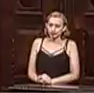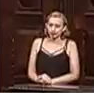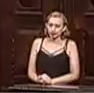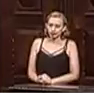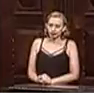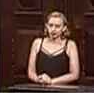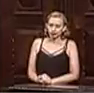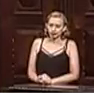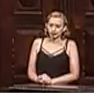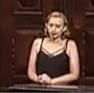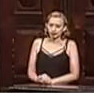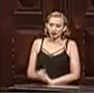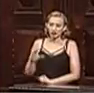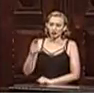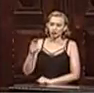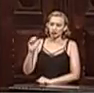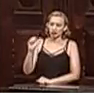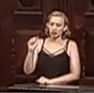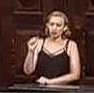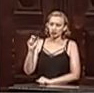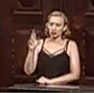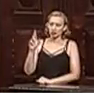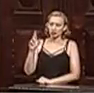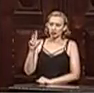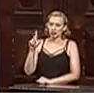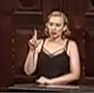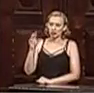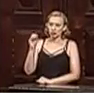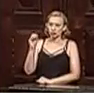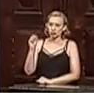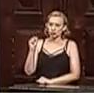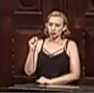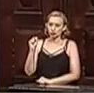Carlos Augusto Barroso,